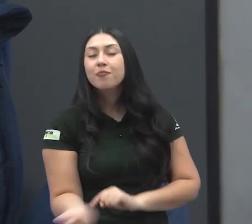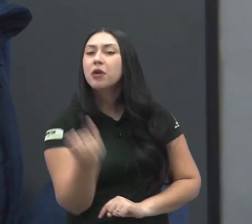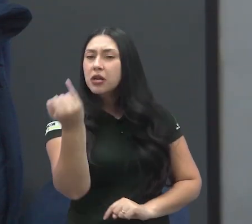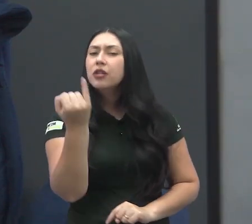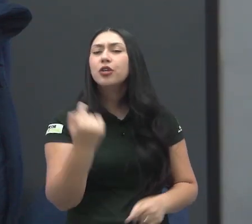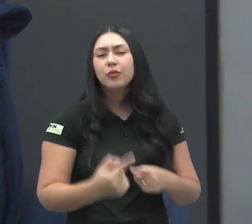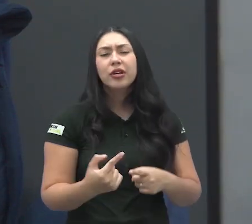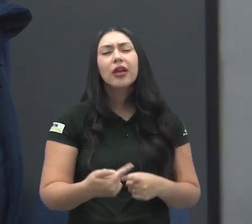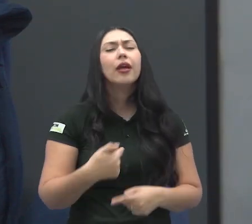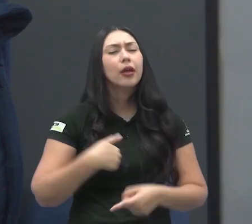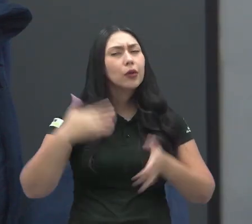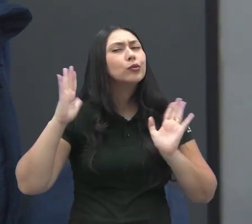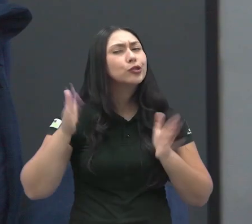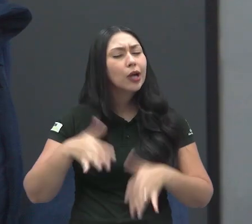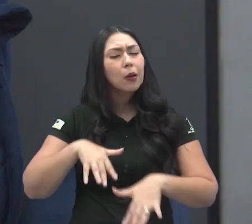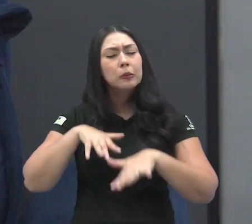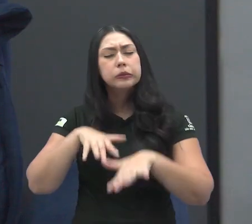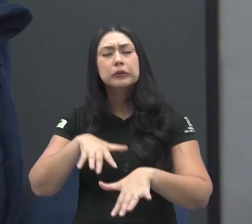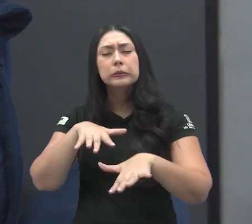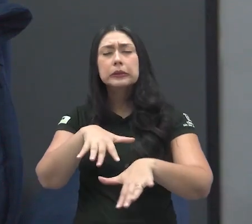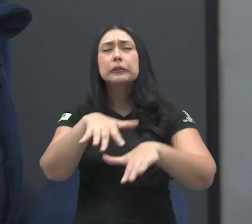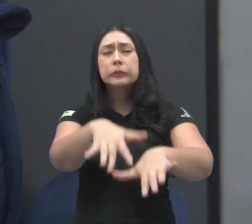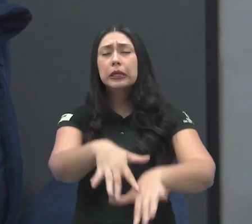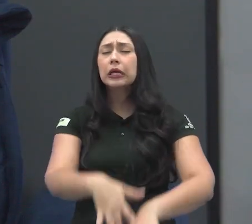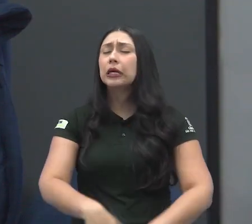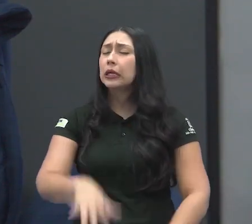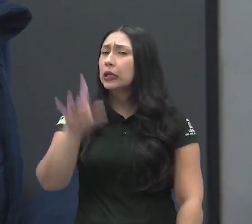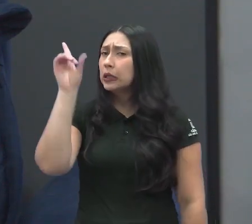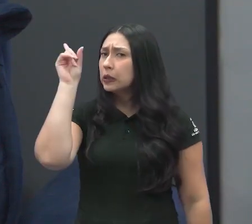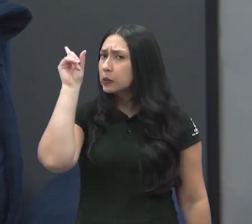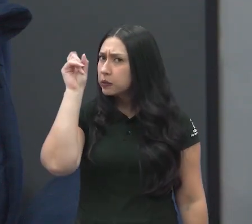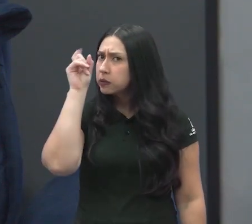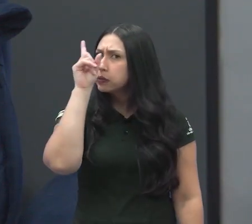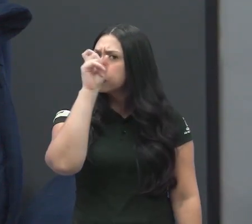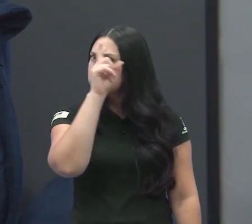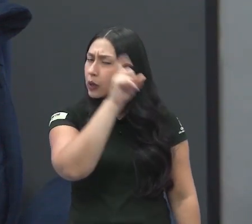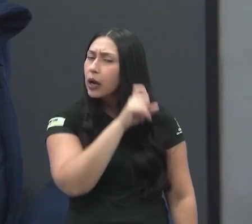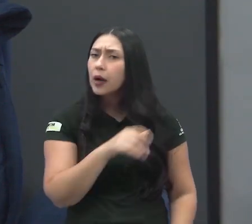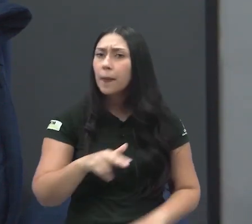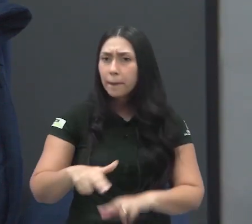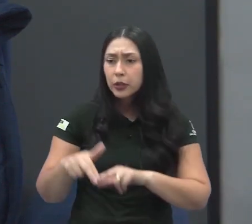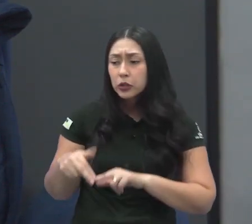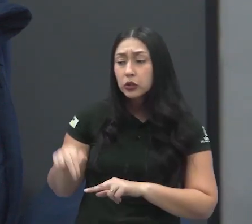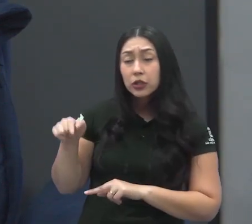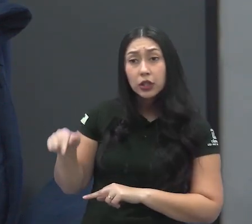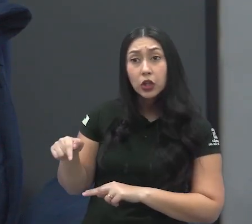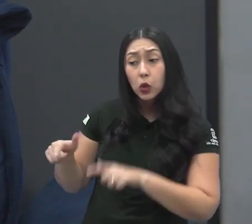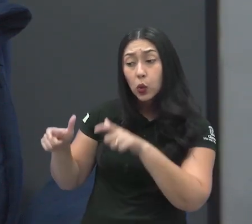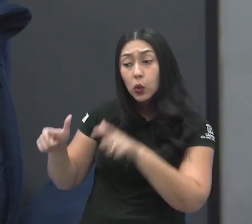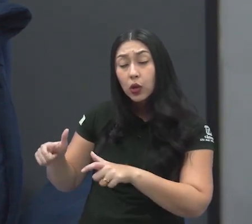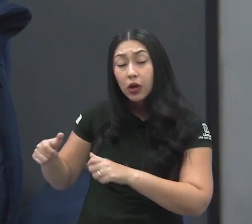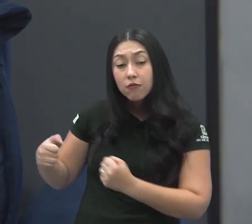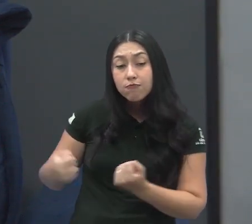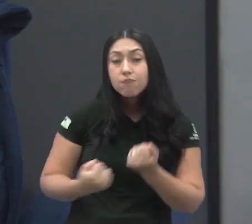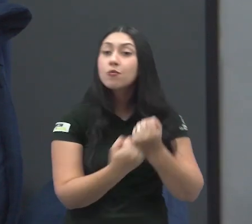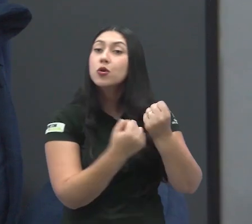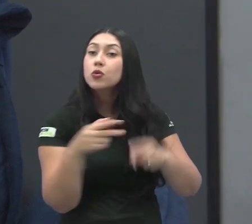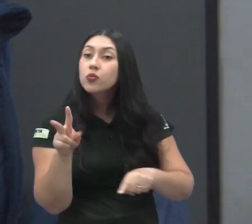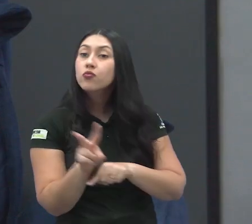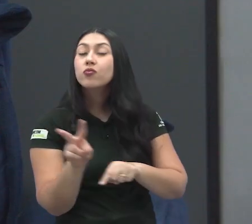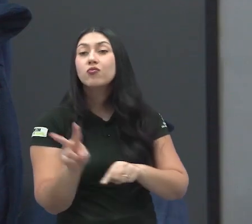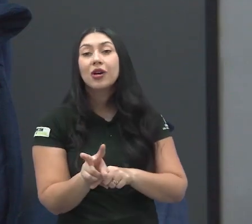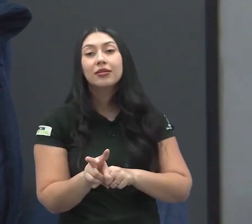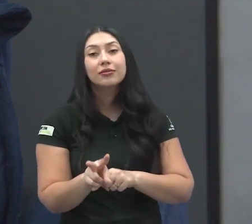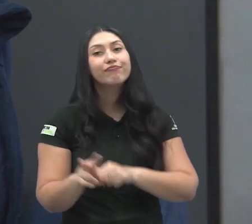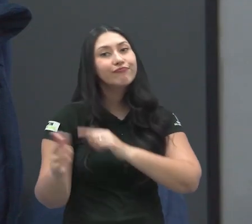fiz a caminhada também. Né? E a gente sabe como é difícil, não é uma caminhada fácil, e o ponto de apoio faz diferença na vida